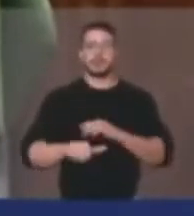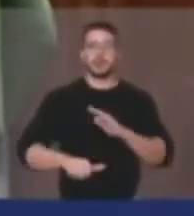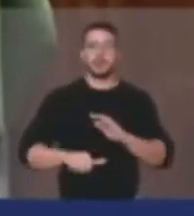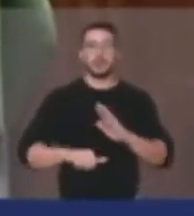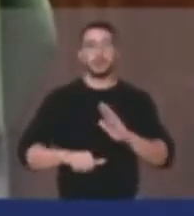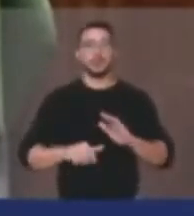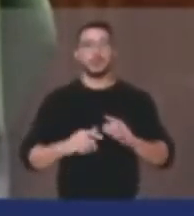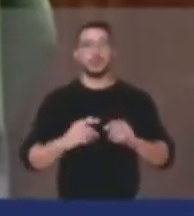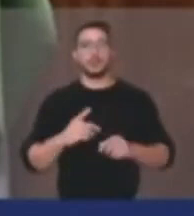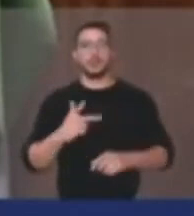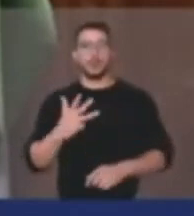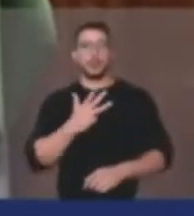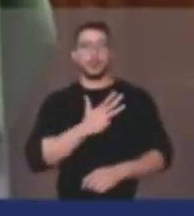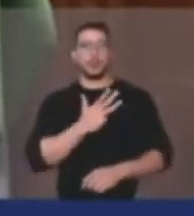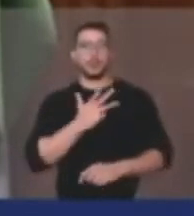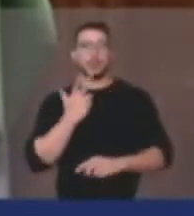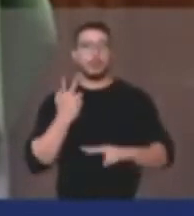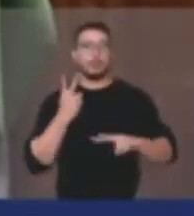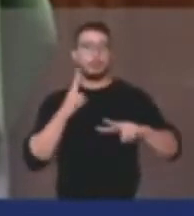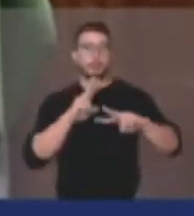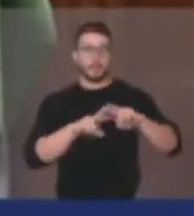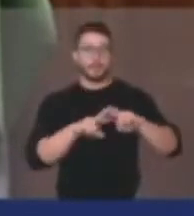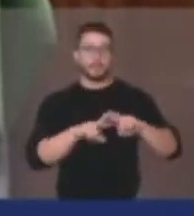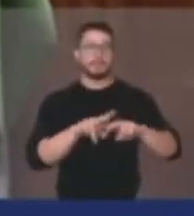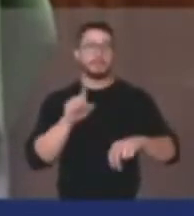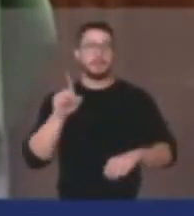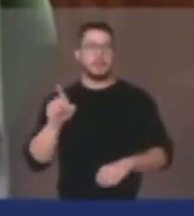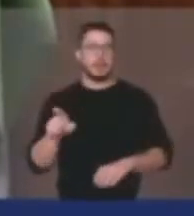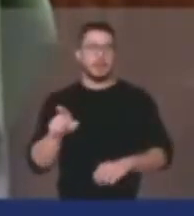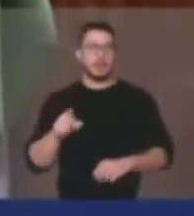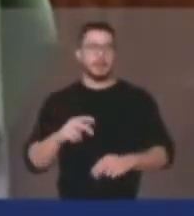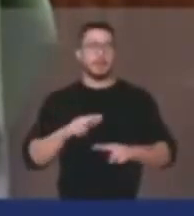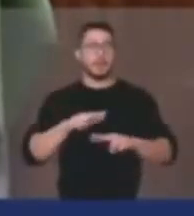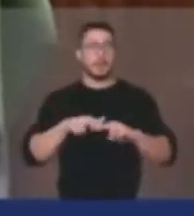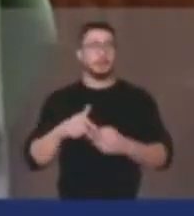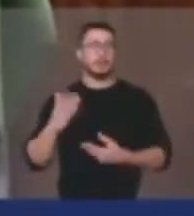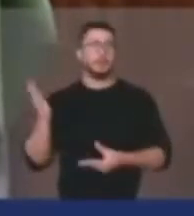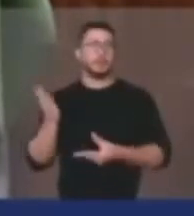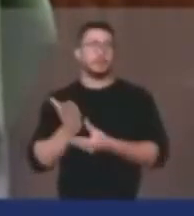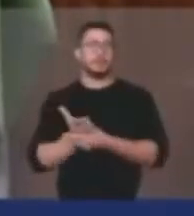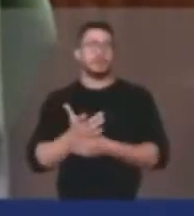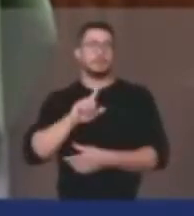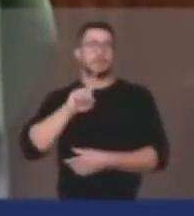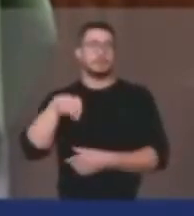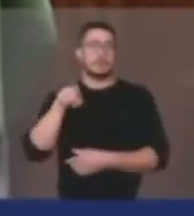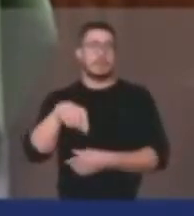dias em Curitiba, detido por um processo que agora foi anulado.